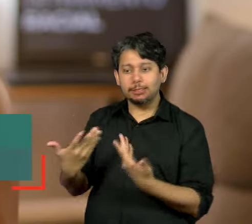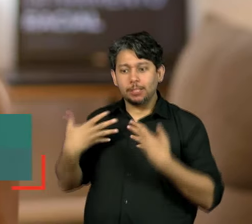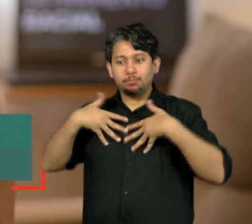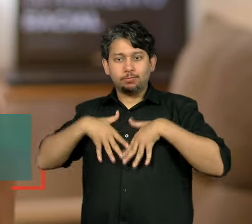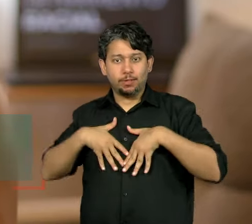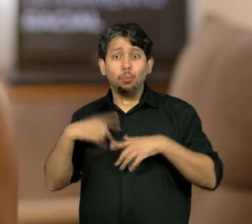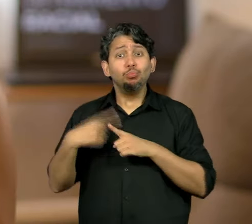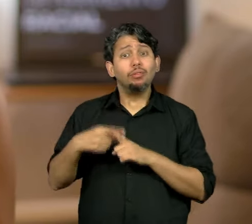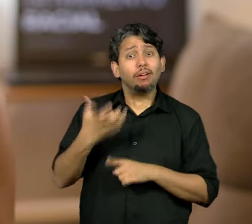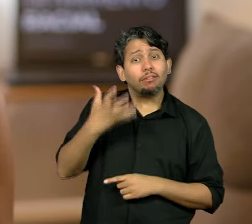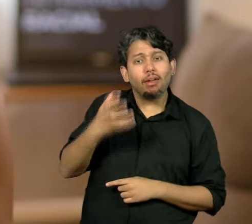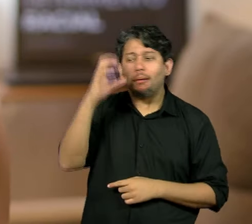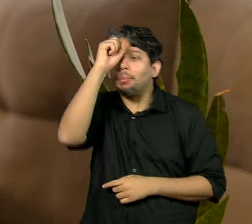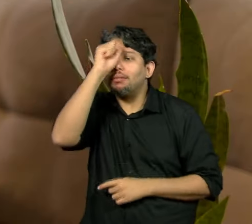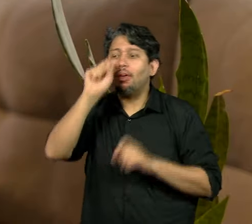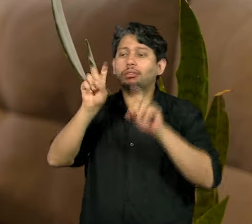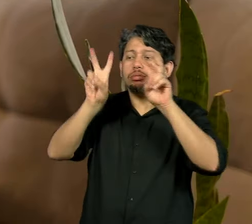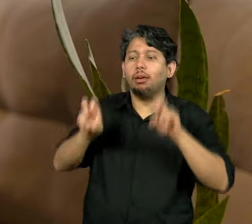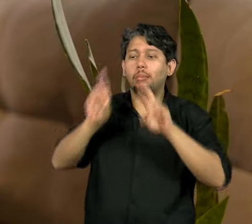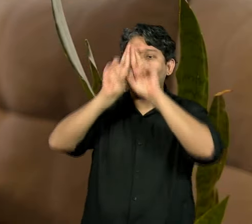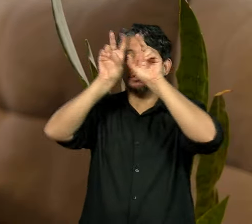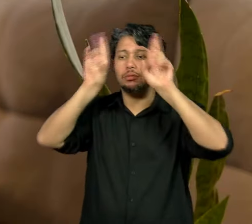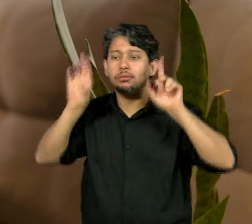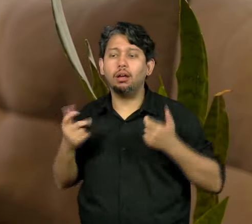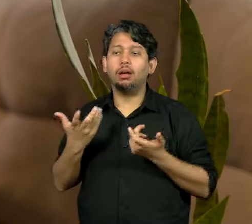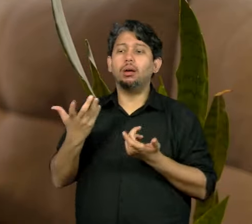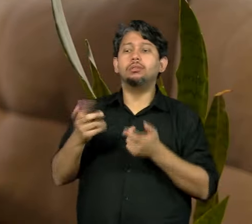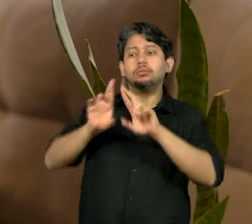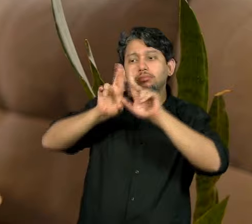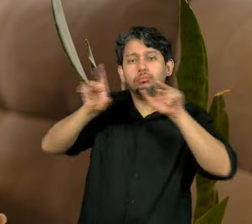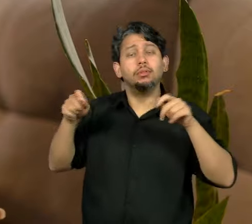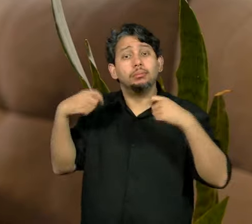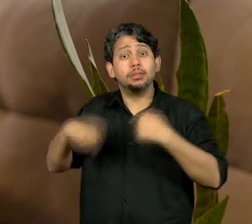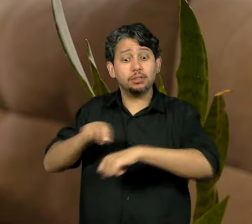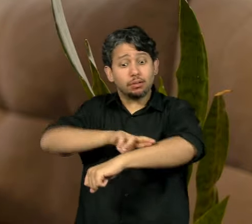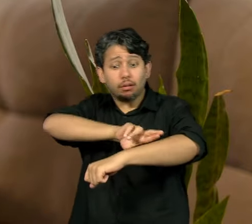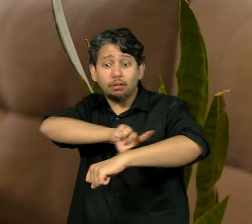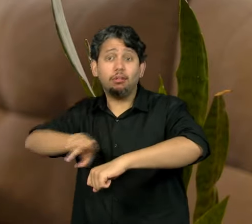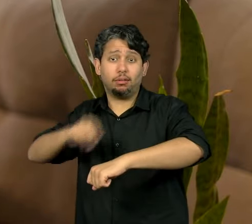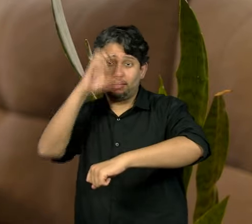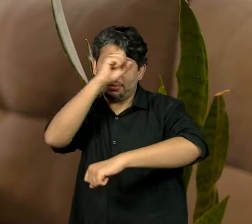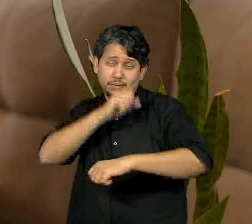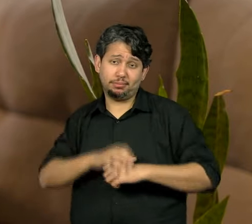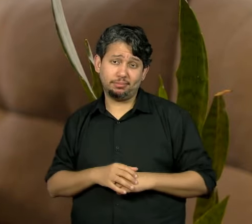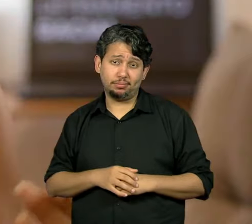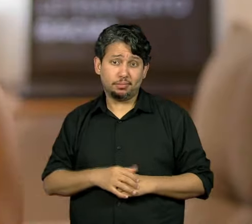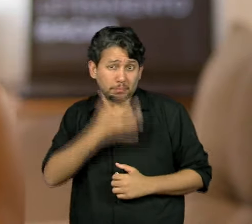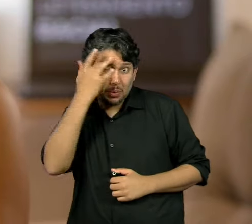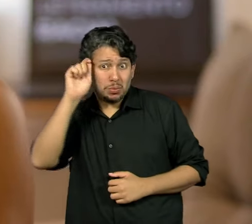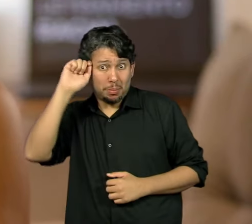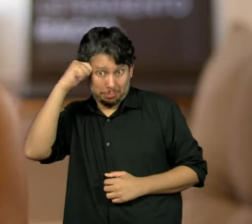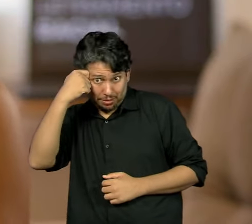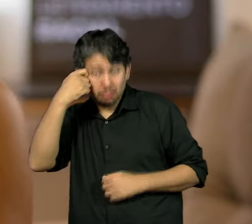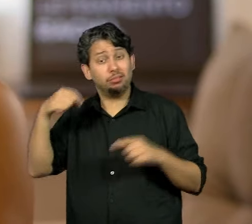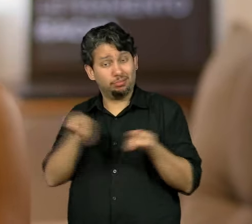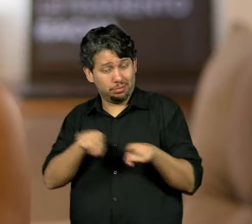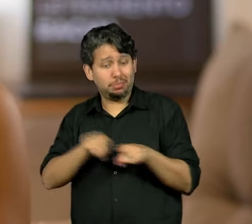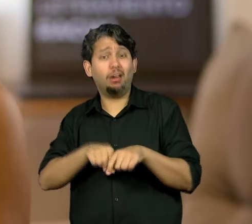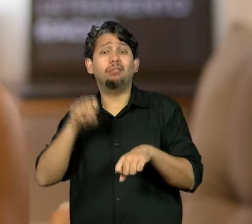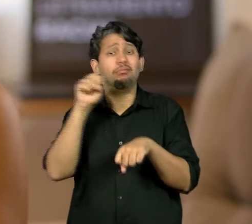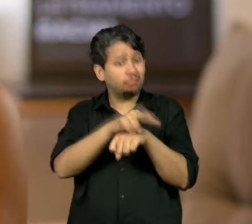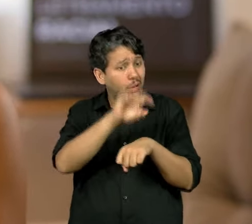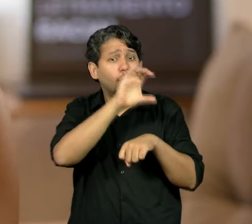aprender sobre as questões raciais. Eu sempre defendo, na verdade, que todas as pessoas, inclusive pessoas negras, devem fazer um